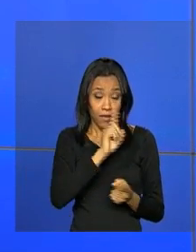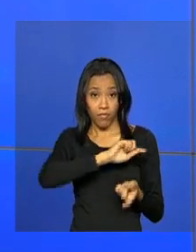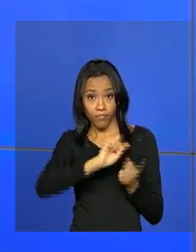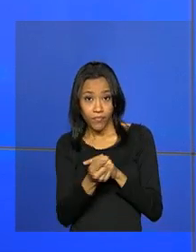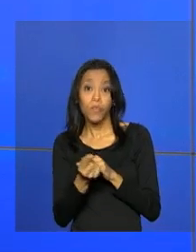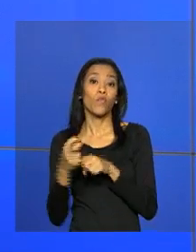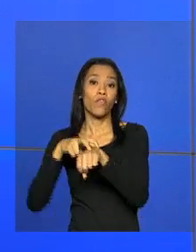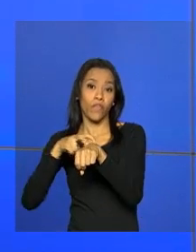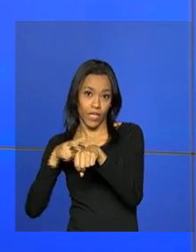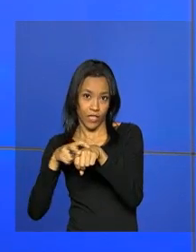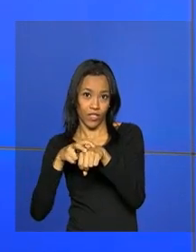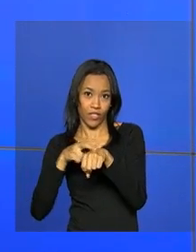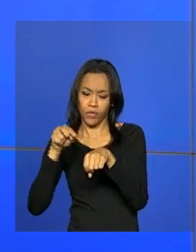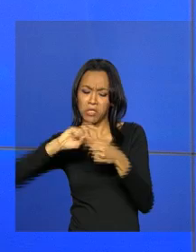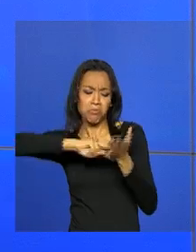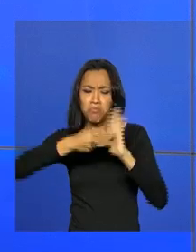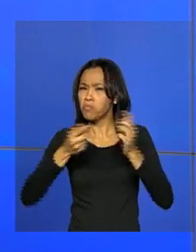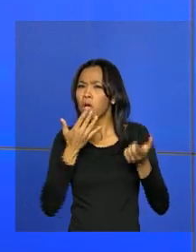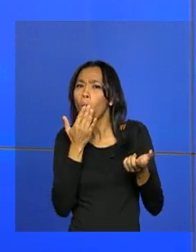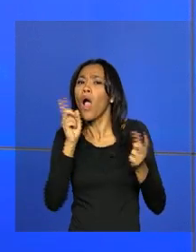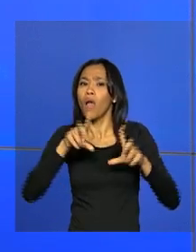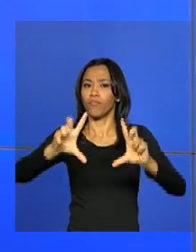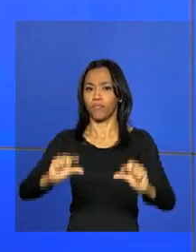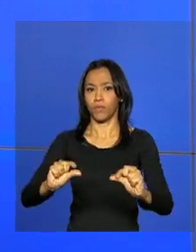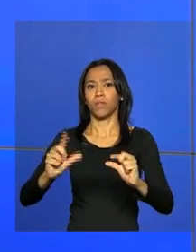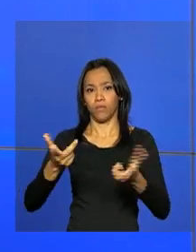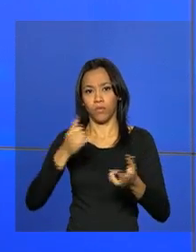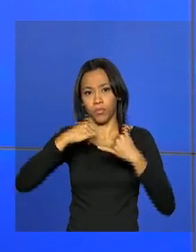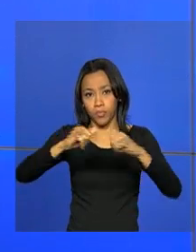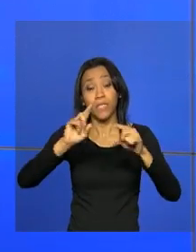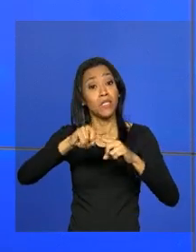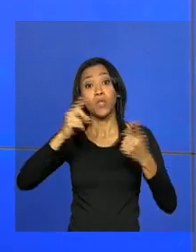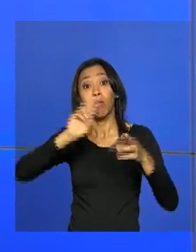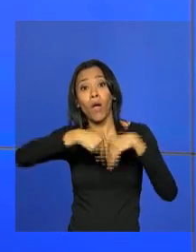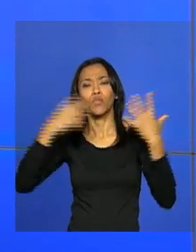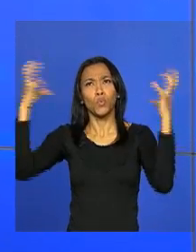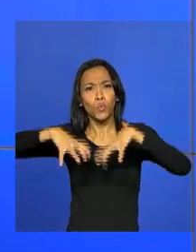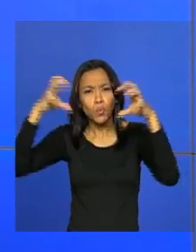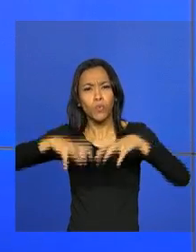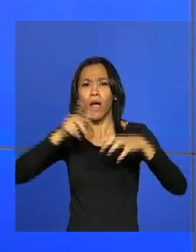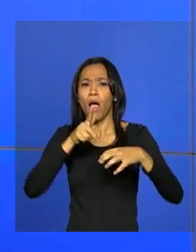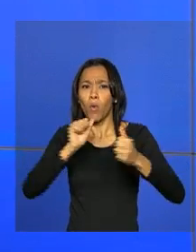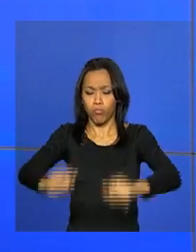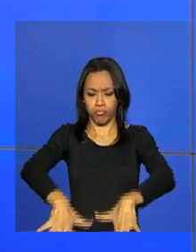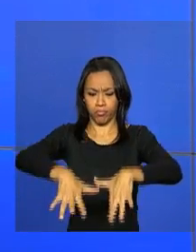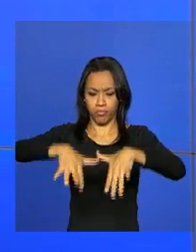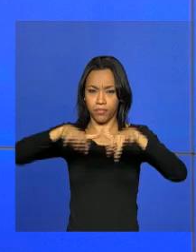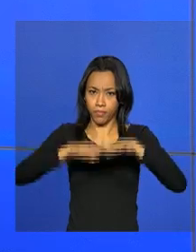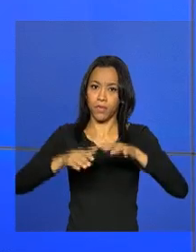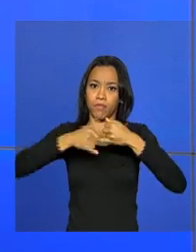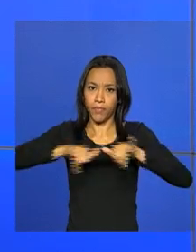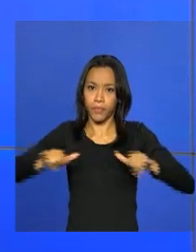Entre os fatores que ajudaram a diminuir o custo da conta de luz estão a grande quantidade de chuva, que recuperou a capacidade